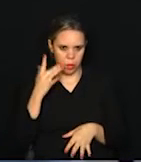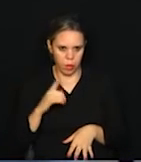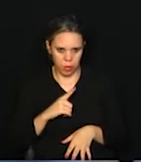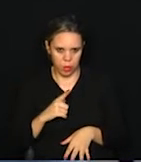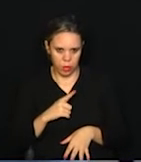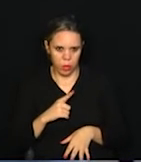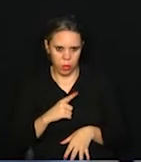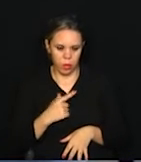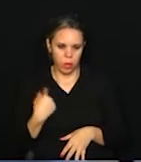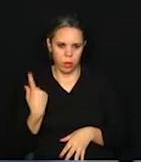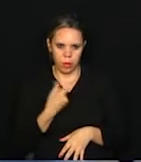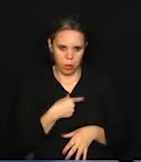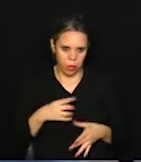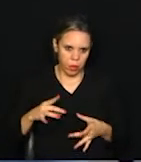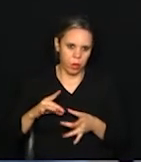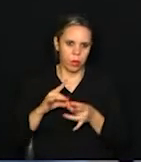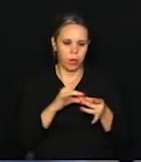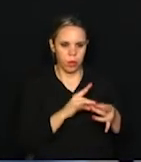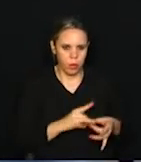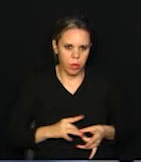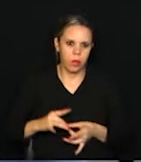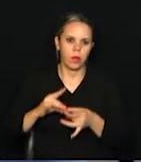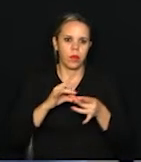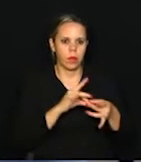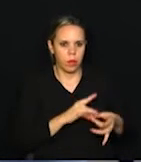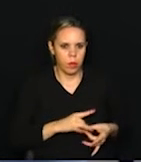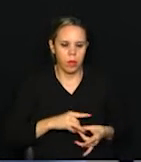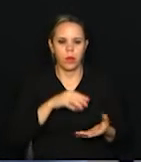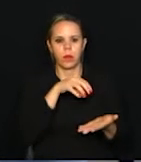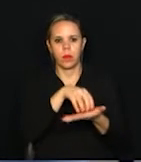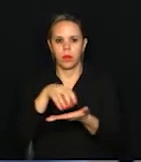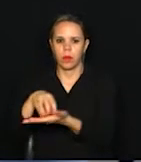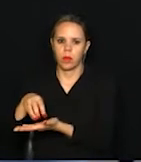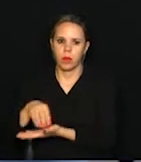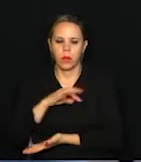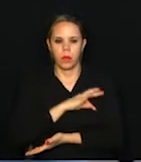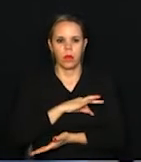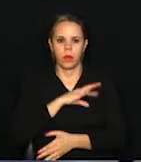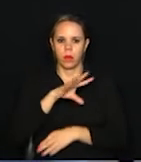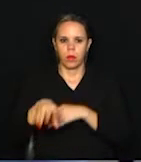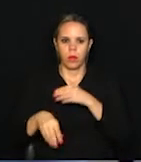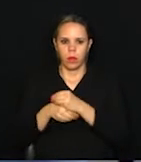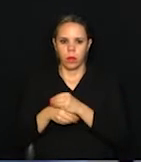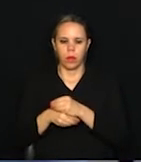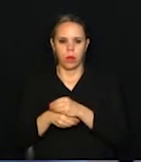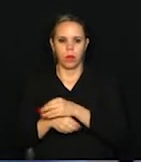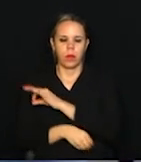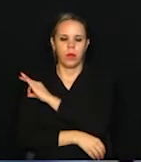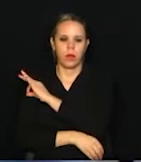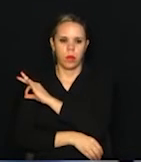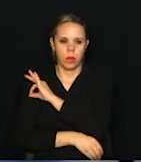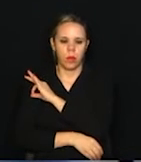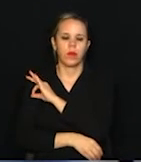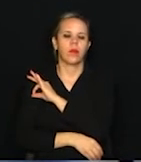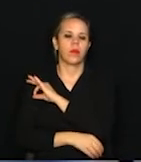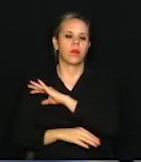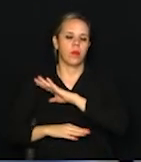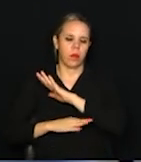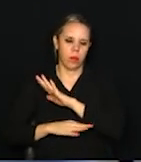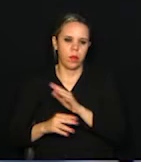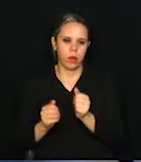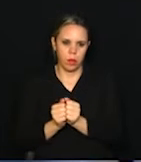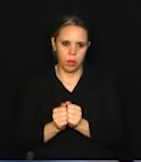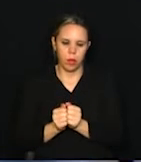nos ver como parceiros dentro dos órgãos técnicos, né, que compõem o Poder Executivo, dentro do Legislativo. Eu acho que o